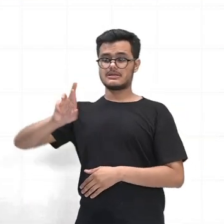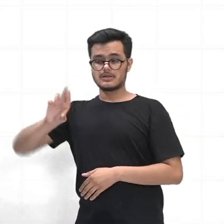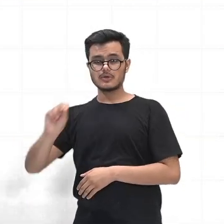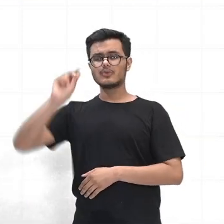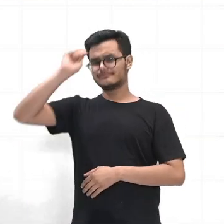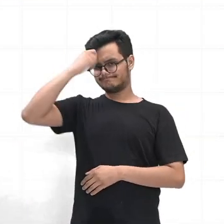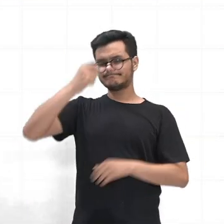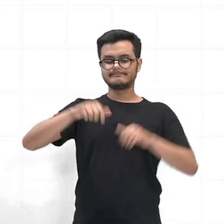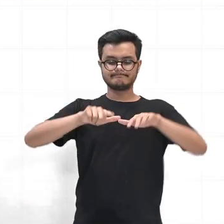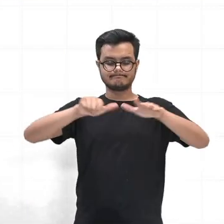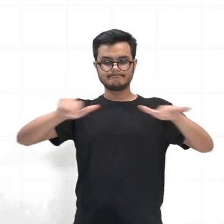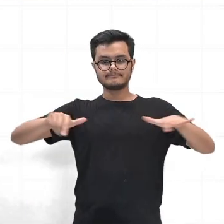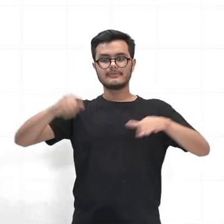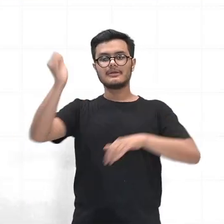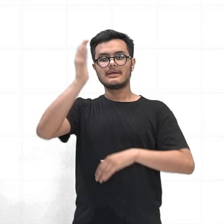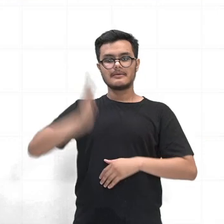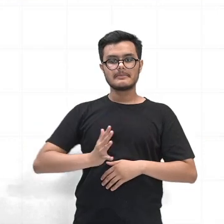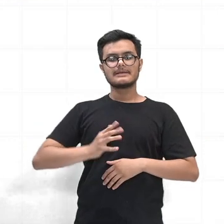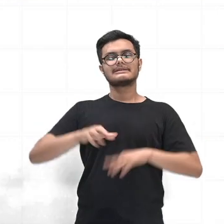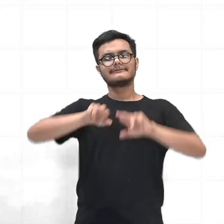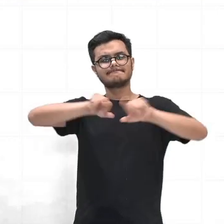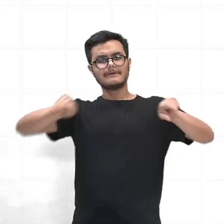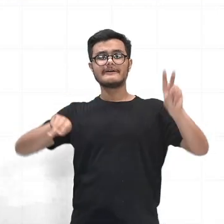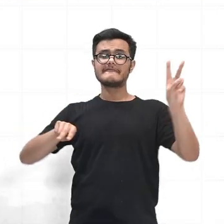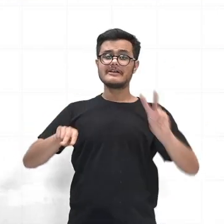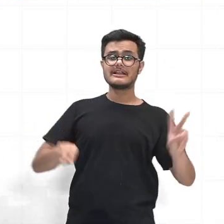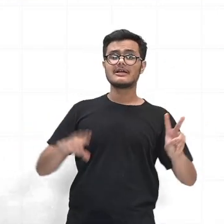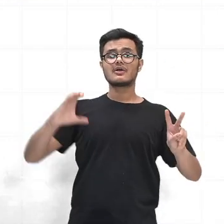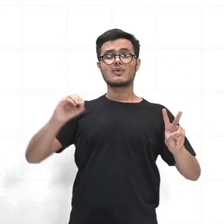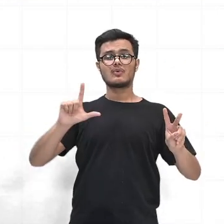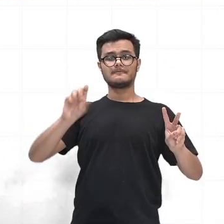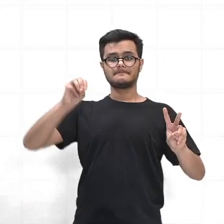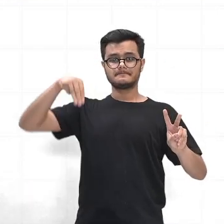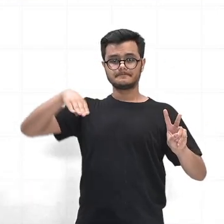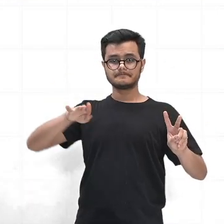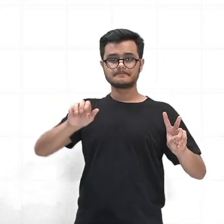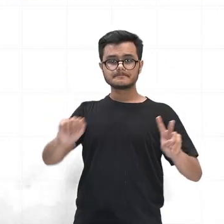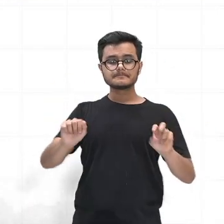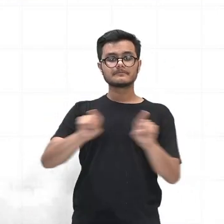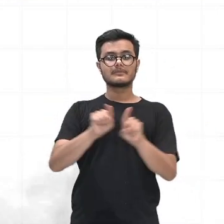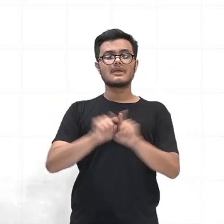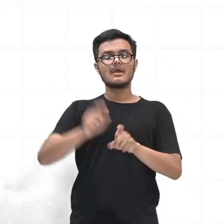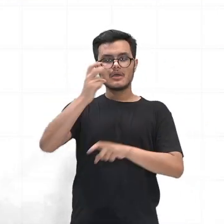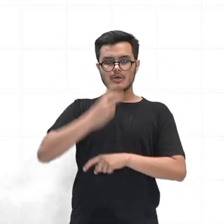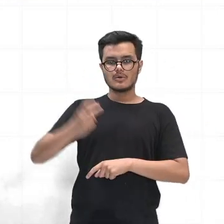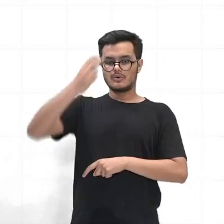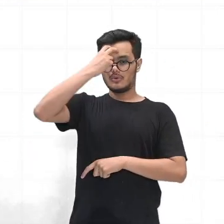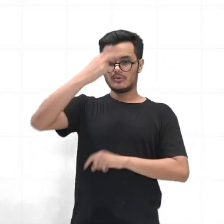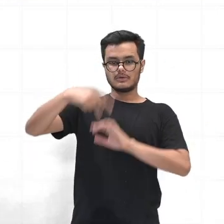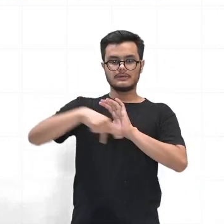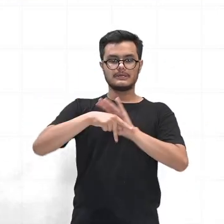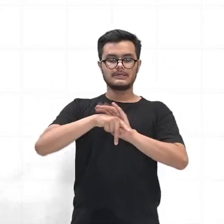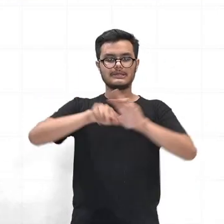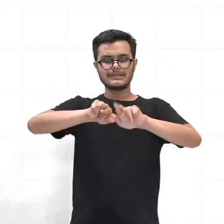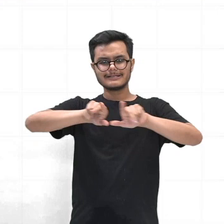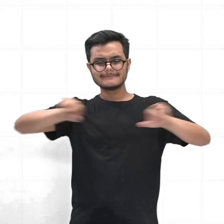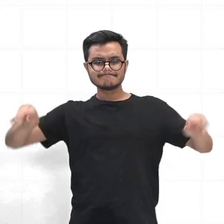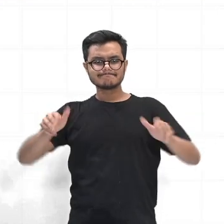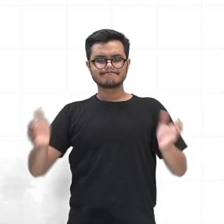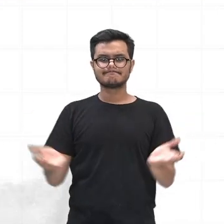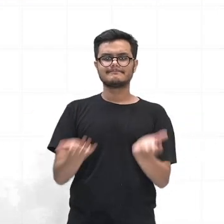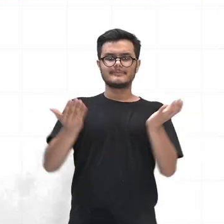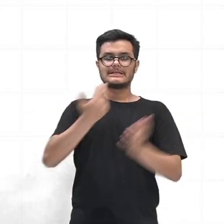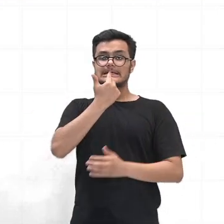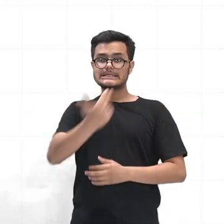os territórios do Brasil, Colômbia e Venezuela, e esses povos possuem uma tradição cultural rica e uma